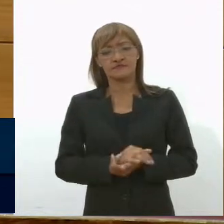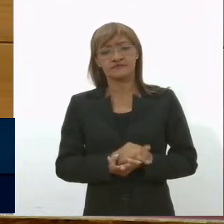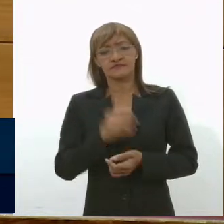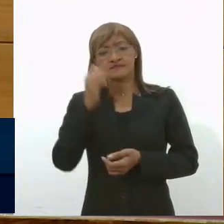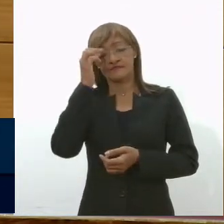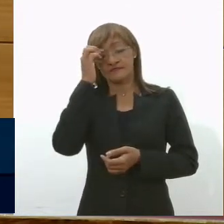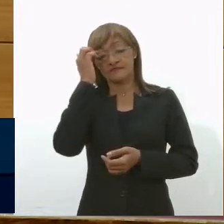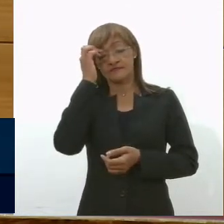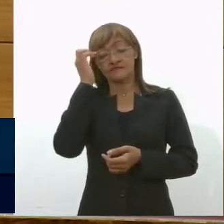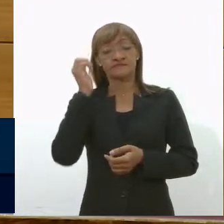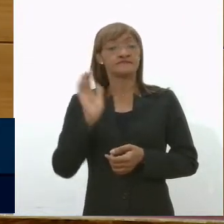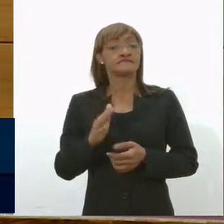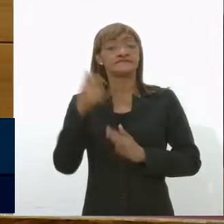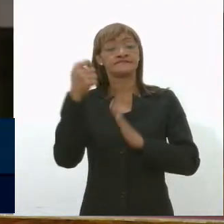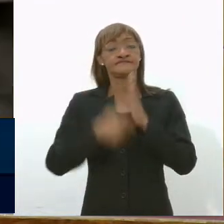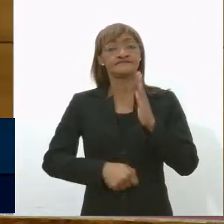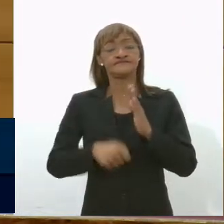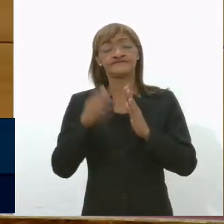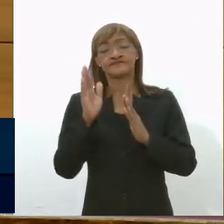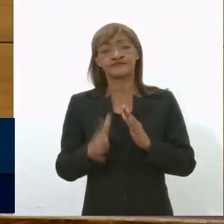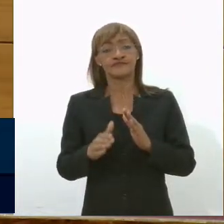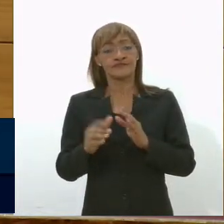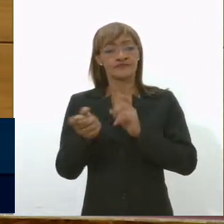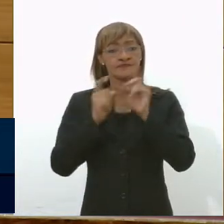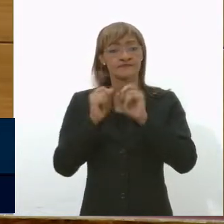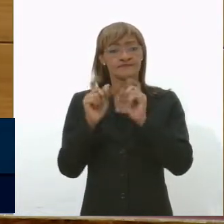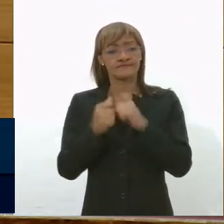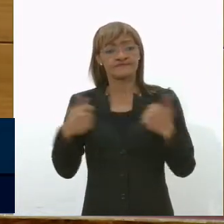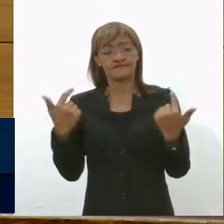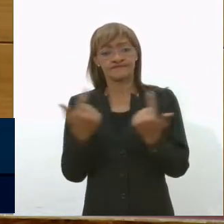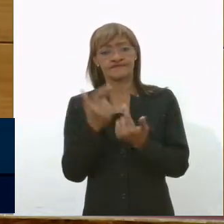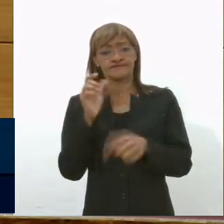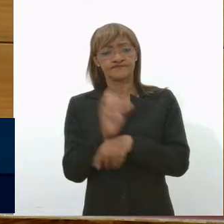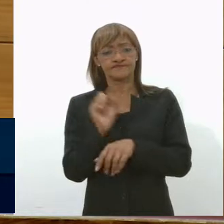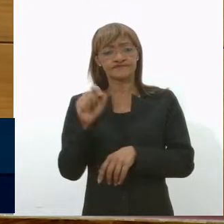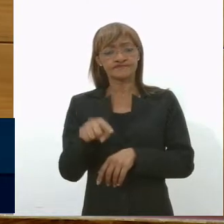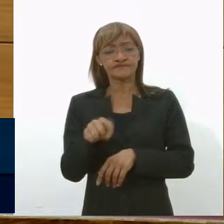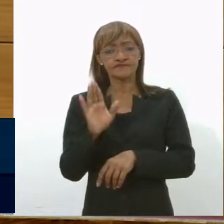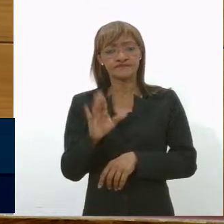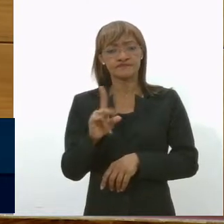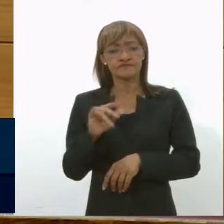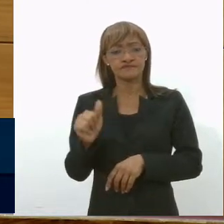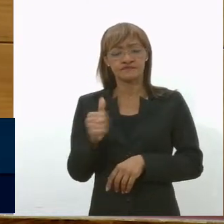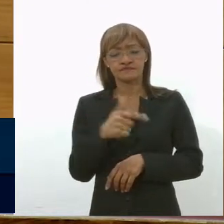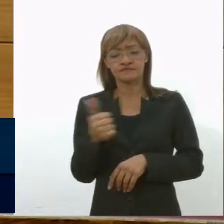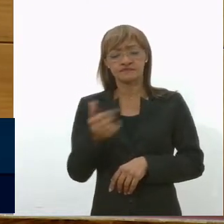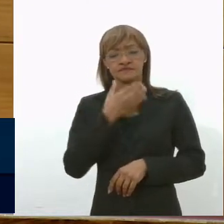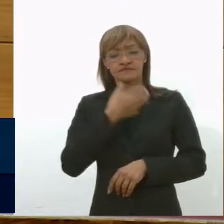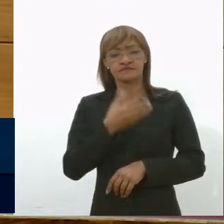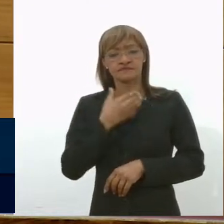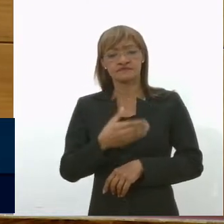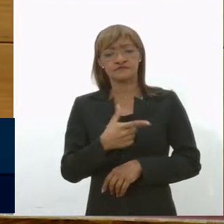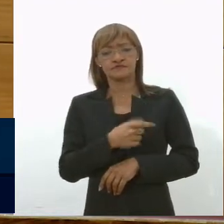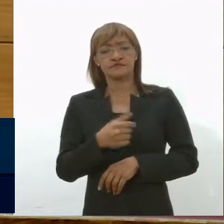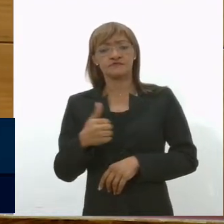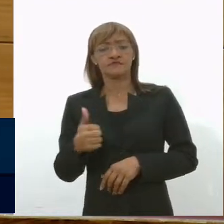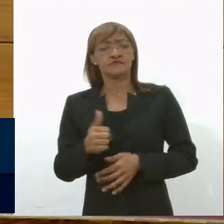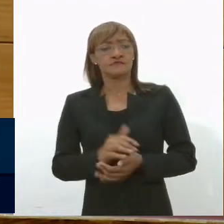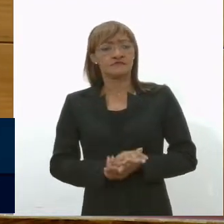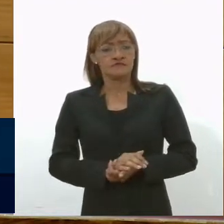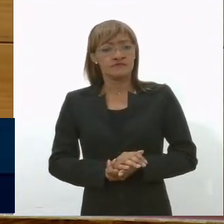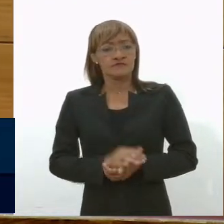Ata da 73ª sessão extraordinária da Assembleia Legislativa do Estado de Sergipe, realizada no dia 21 de dezembro de 2021, às